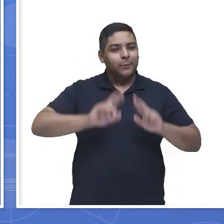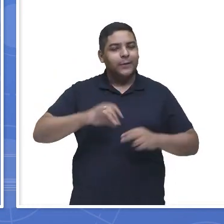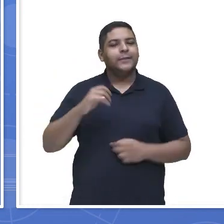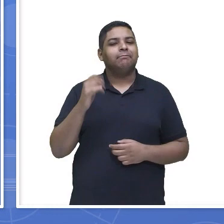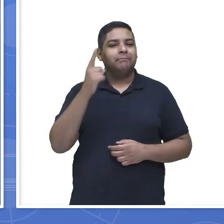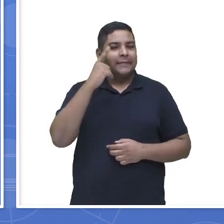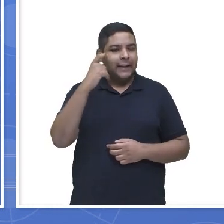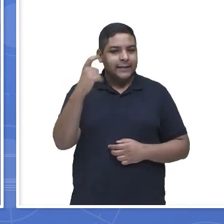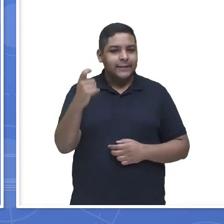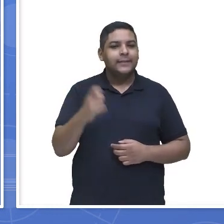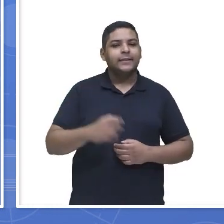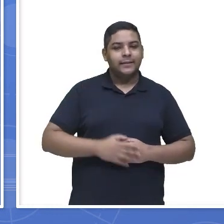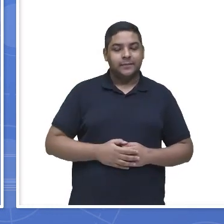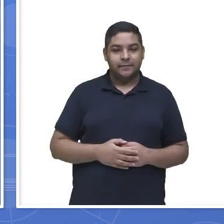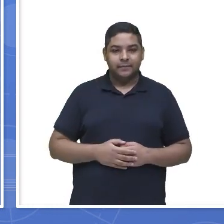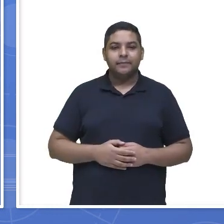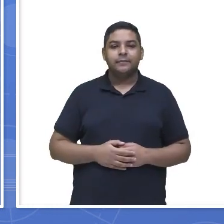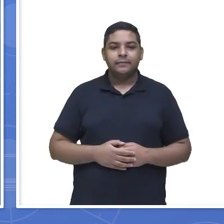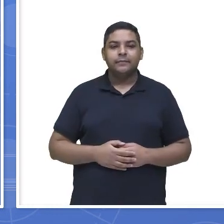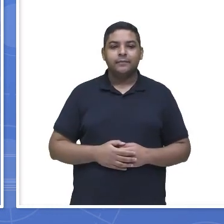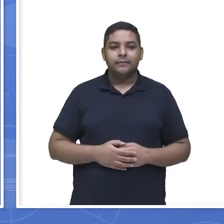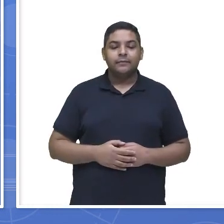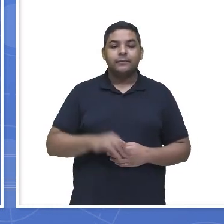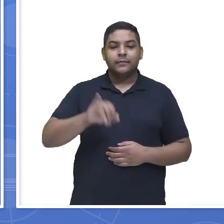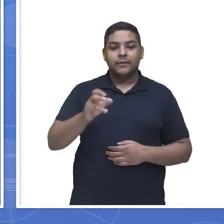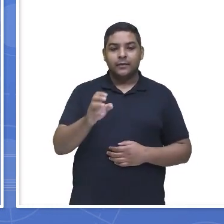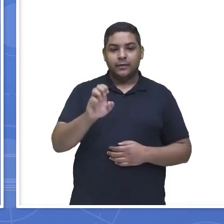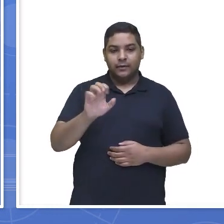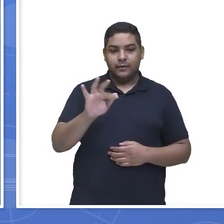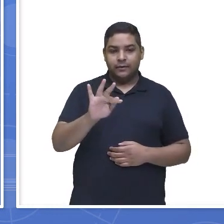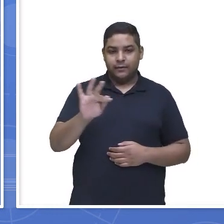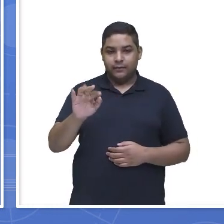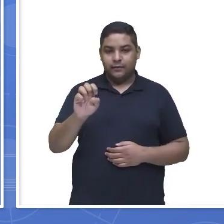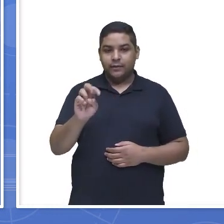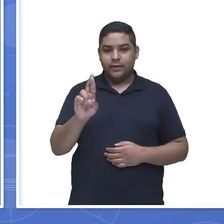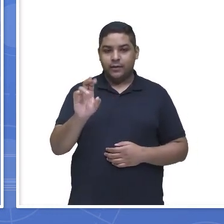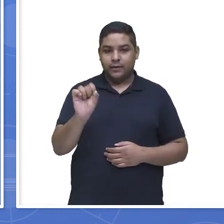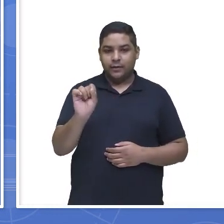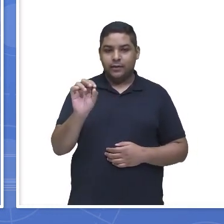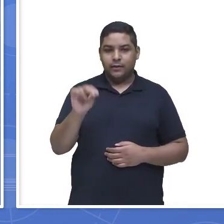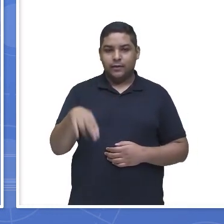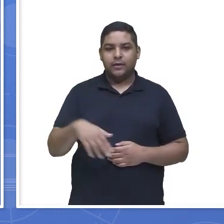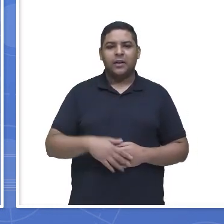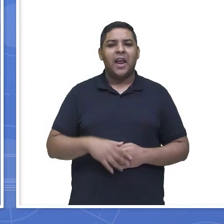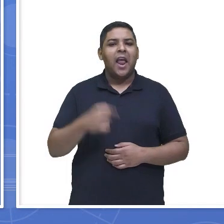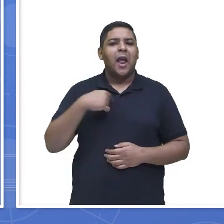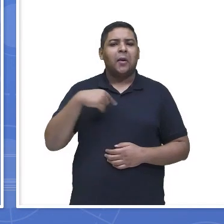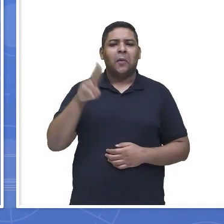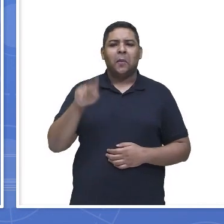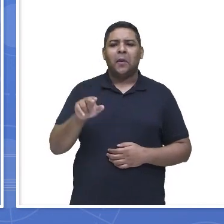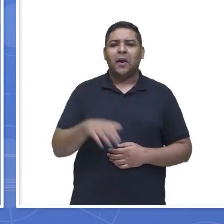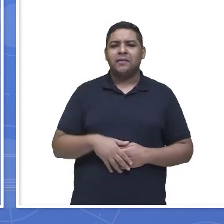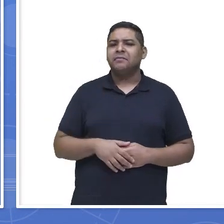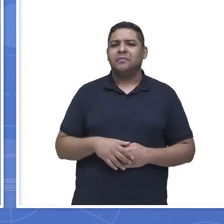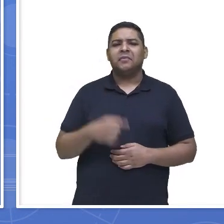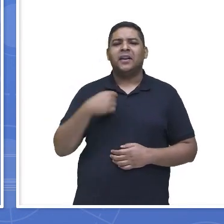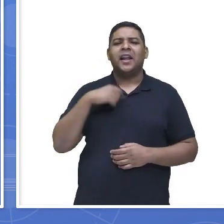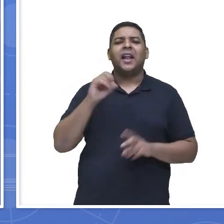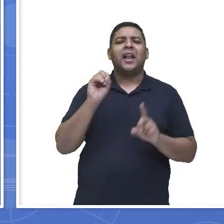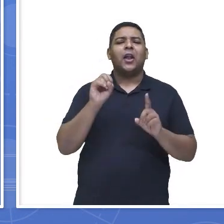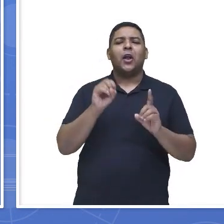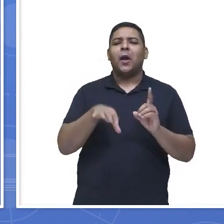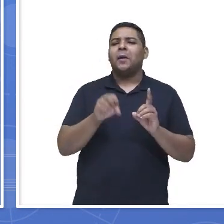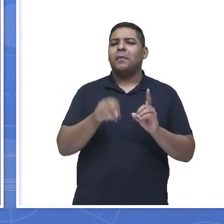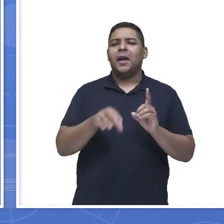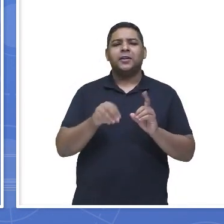Vamos procurar? O que vocês responderam? O Jefferson, por exemplo, respondeu para nós: vixe, eu nem vi sobre esse negócio de dogmatismo. Quer dizer, não